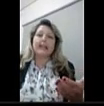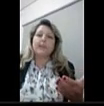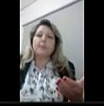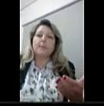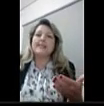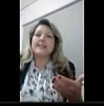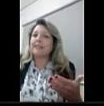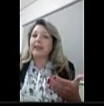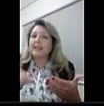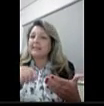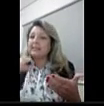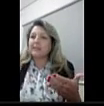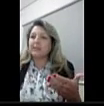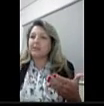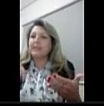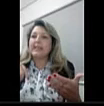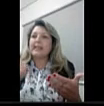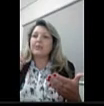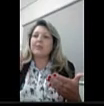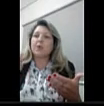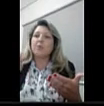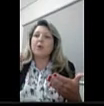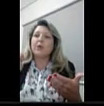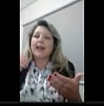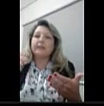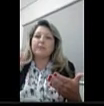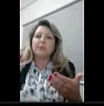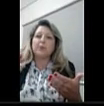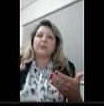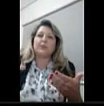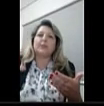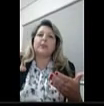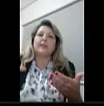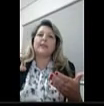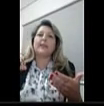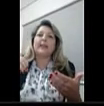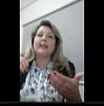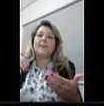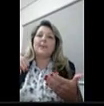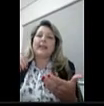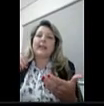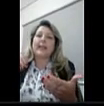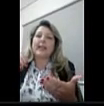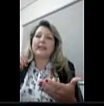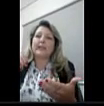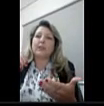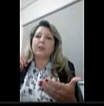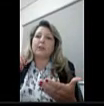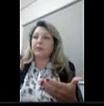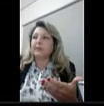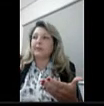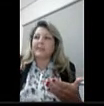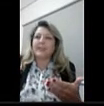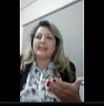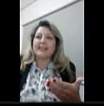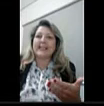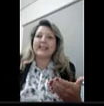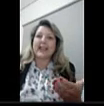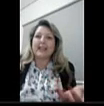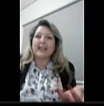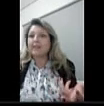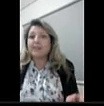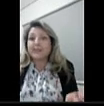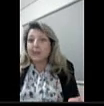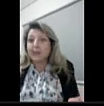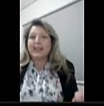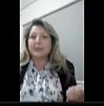lendo, mas ele vai andando. E isso incomodava muito. Por quê? Porque ele, todo mundo, não, você tem que sentar.